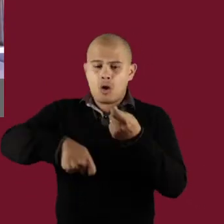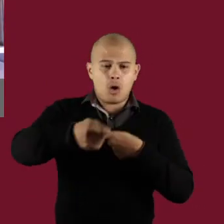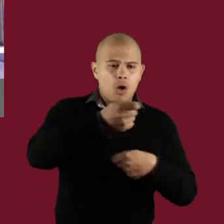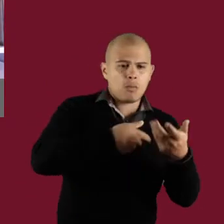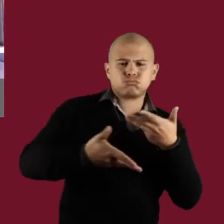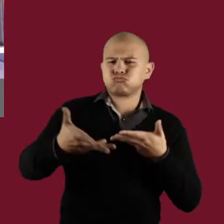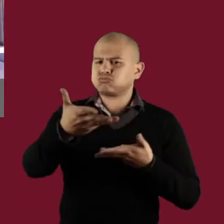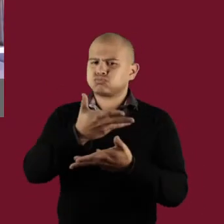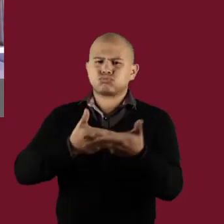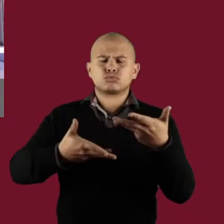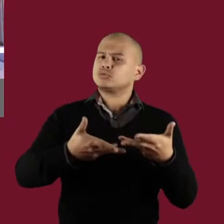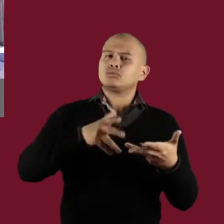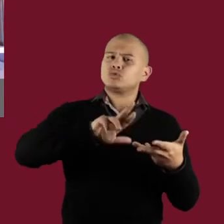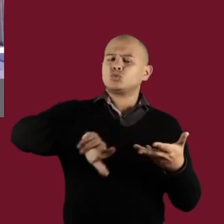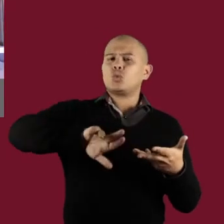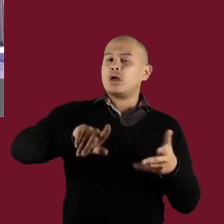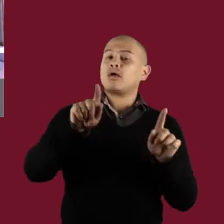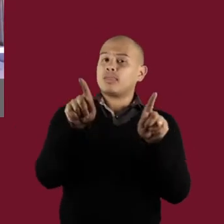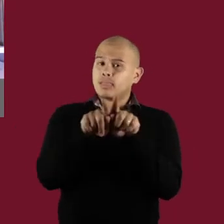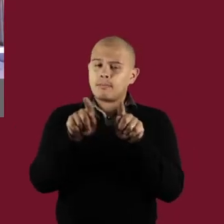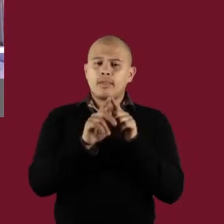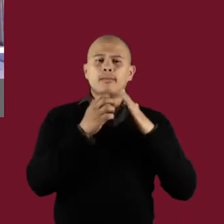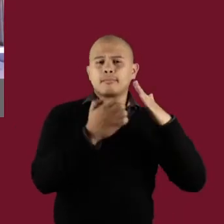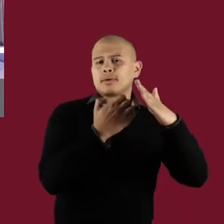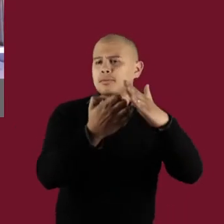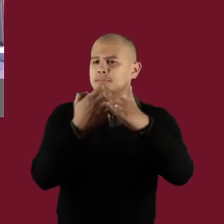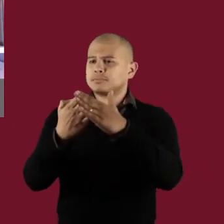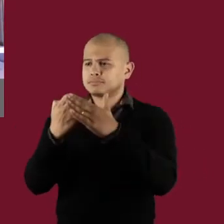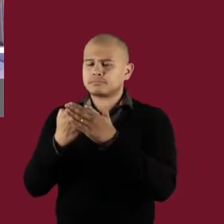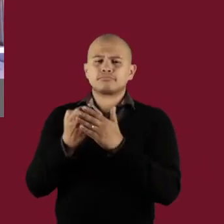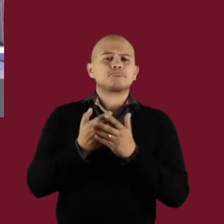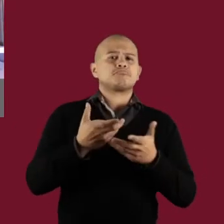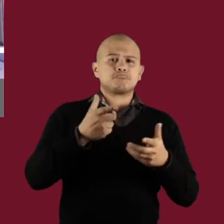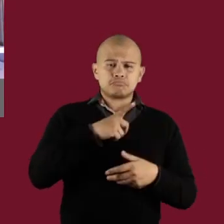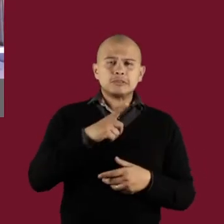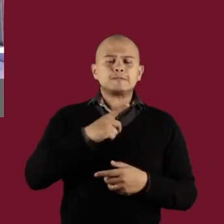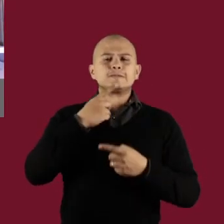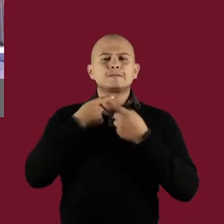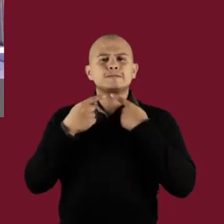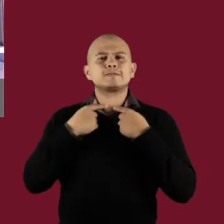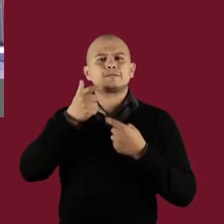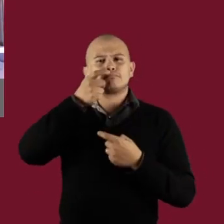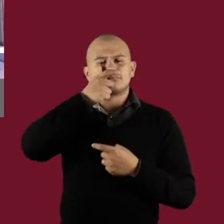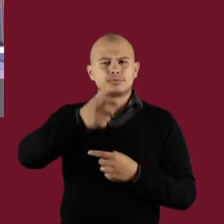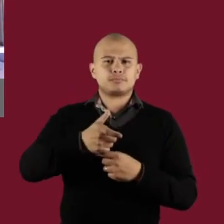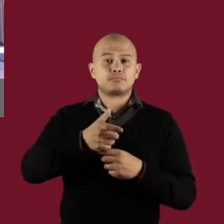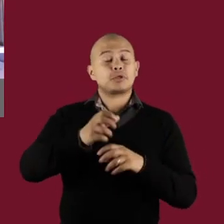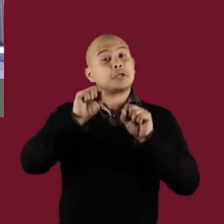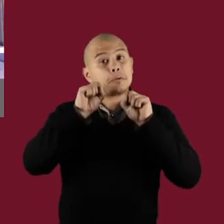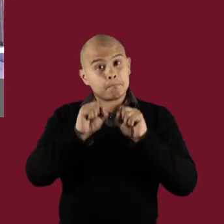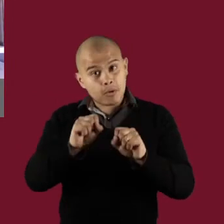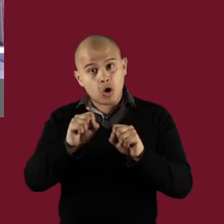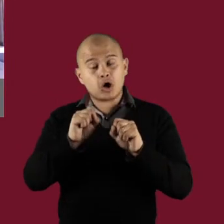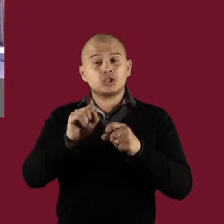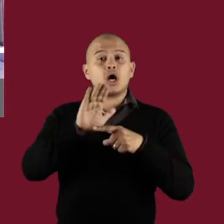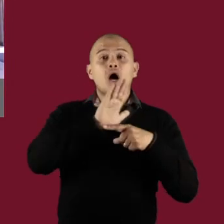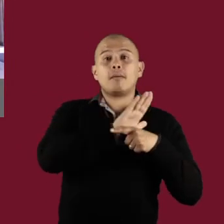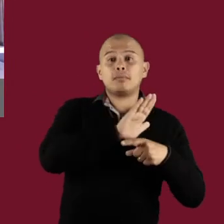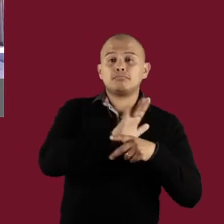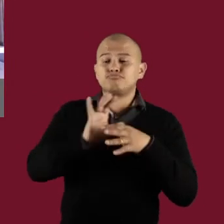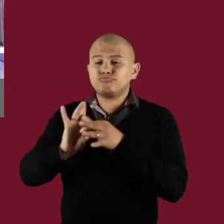termos empresariais, mas porque se acredita também que seja um veículo de